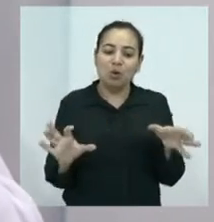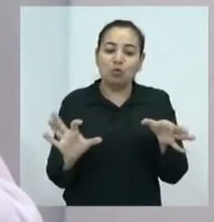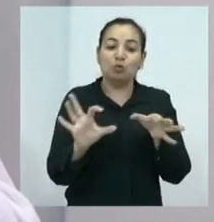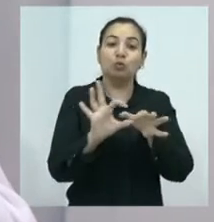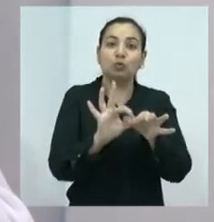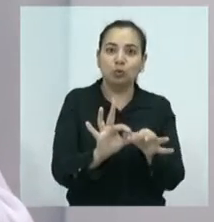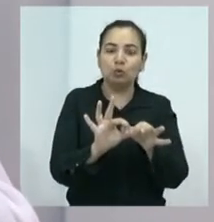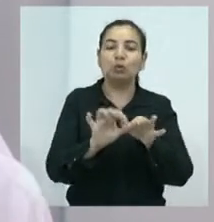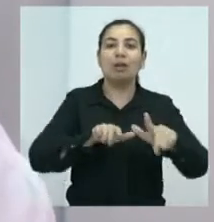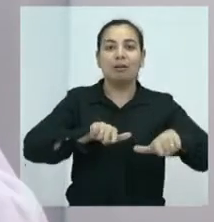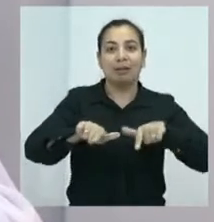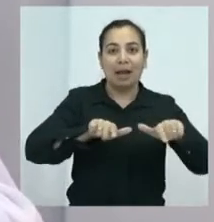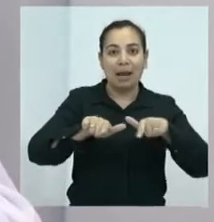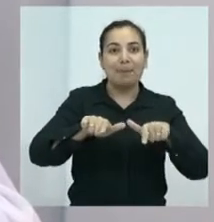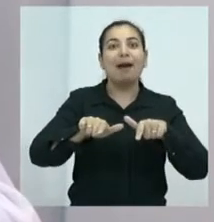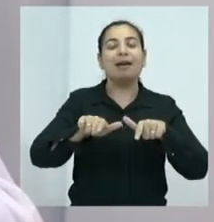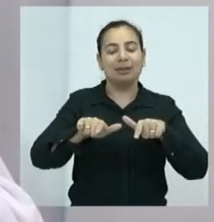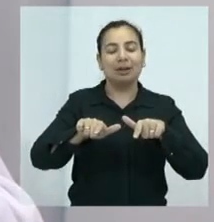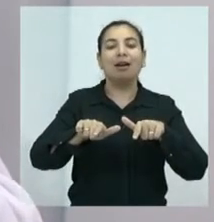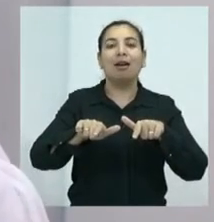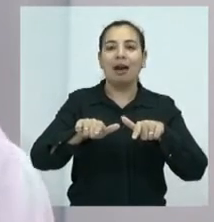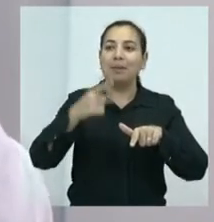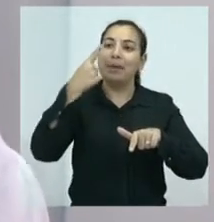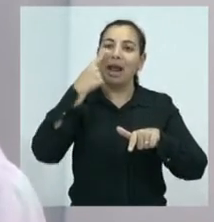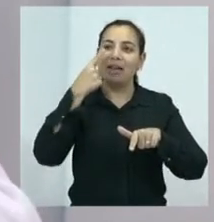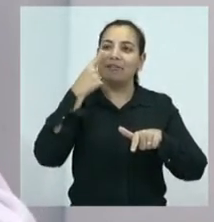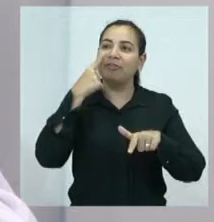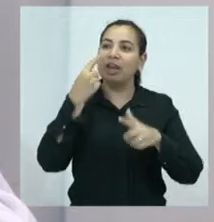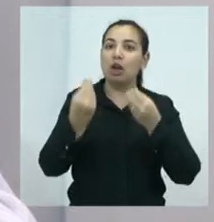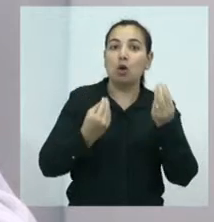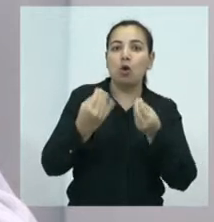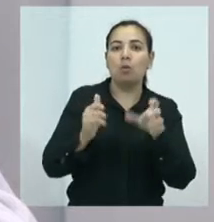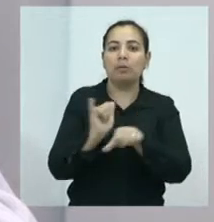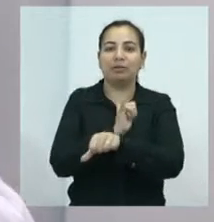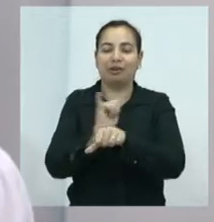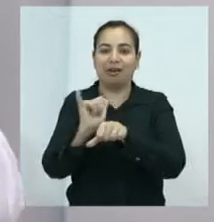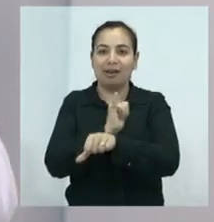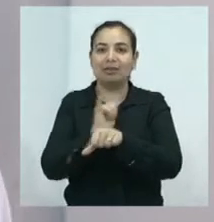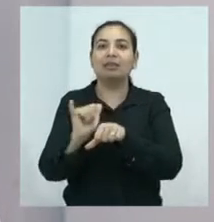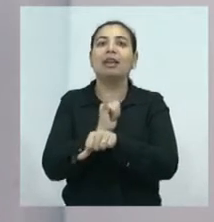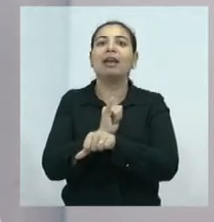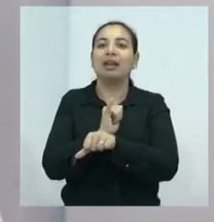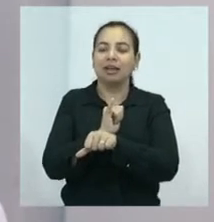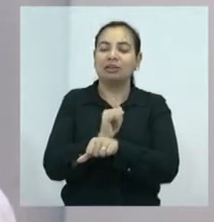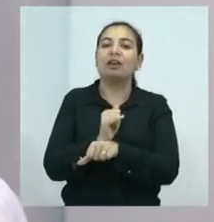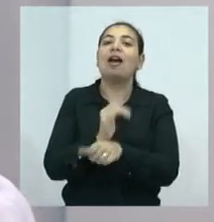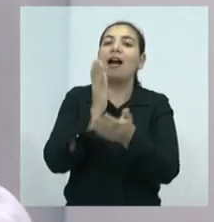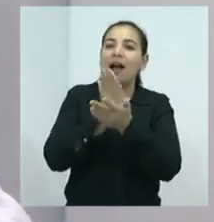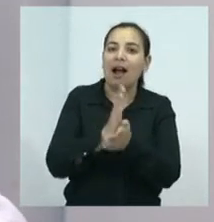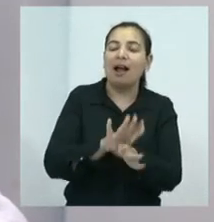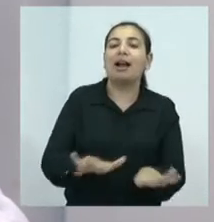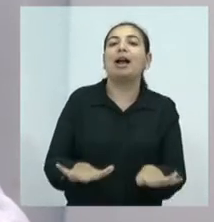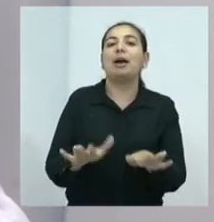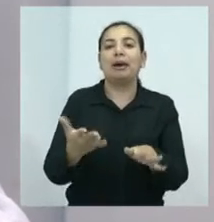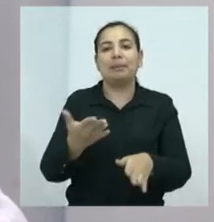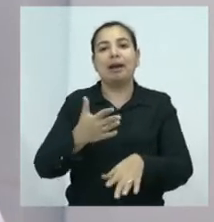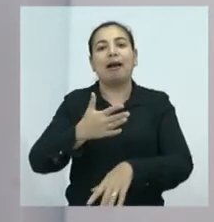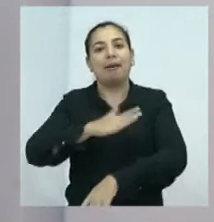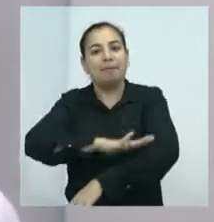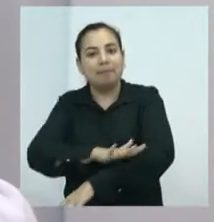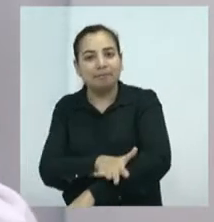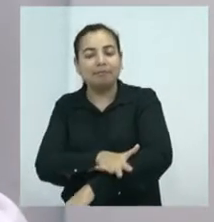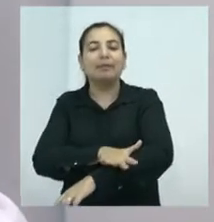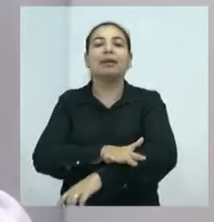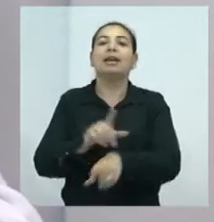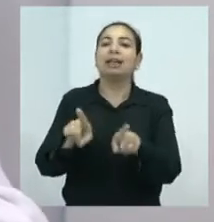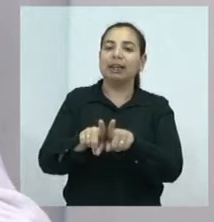como referência e se colocando contra esses atos, esse tipo